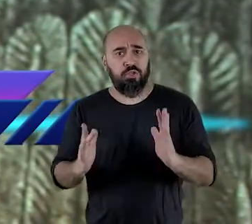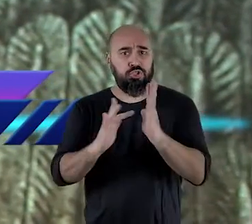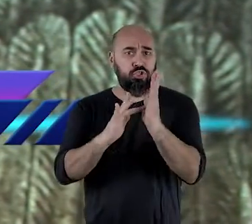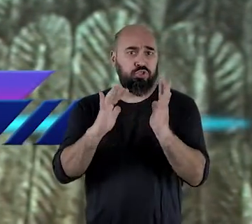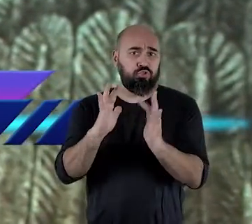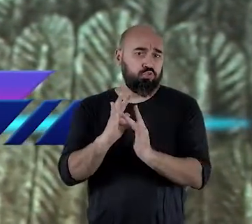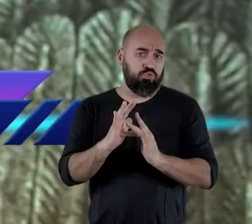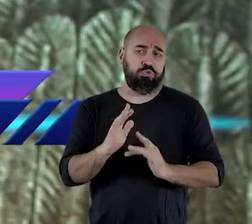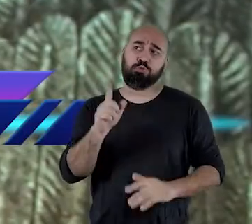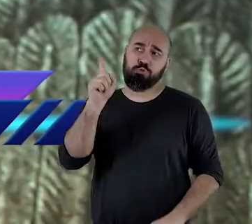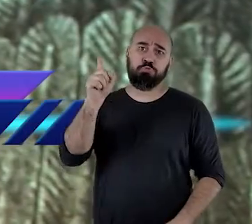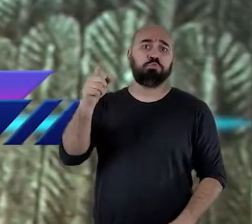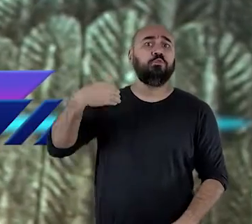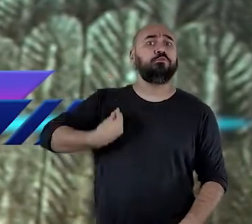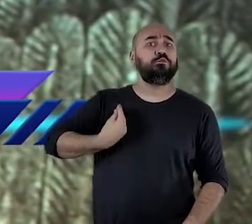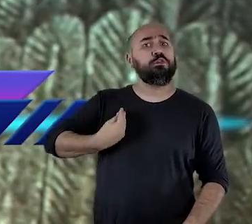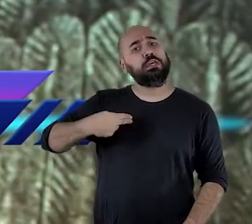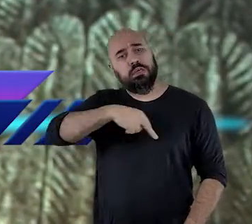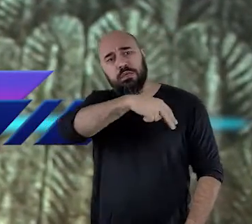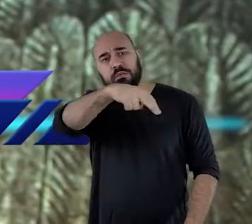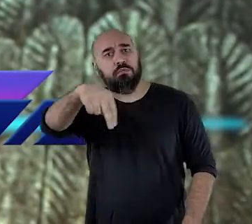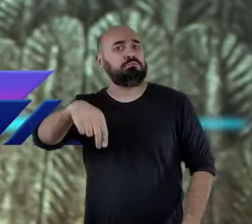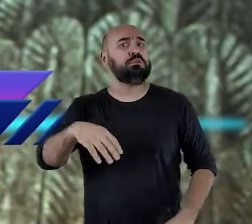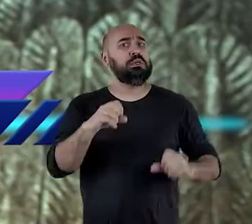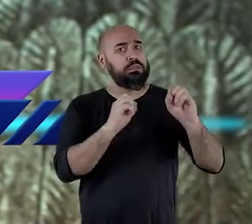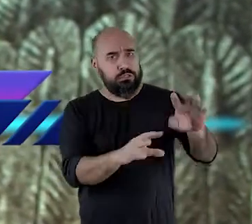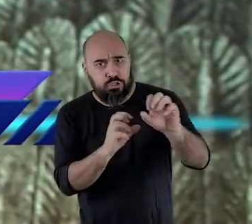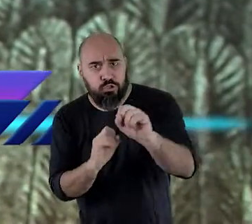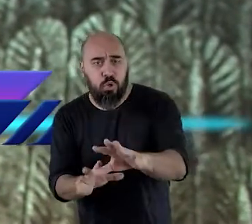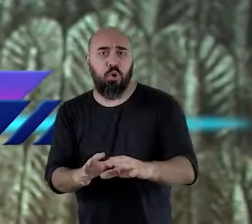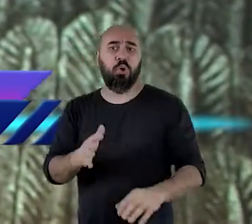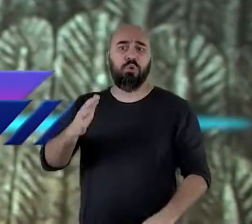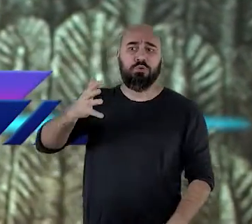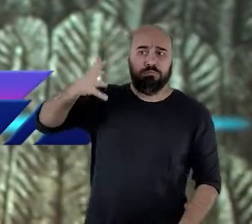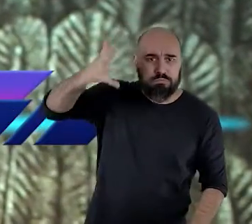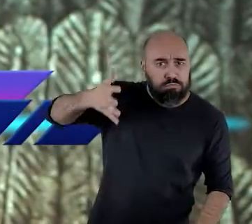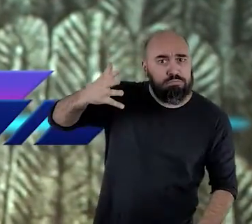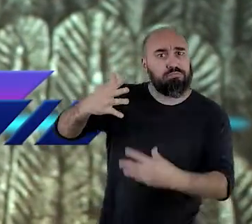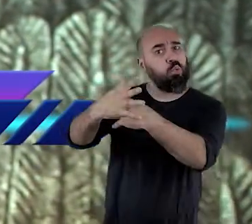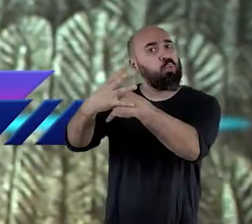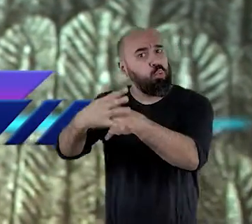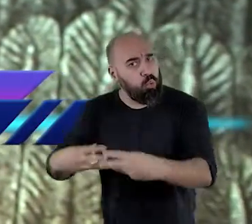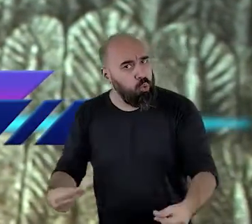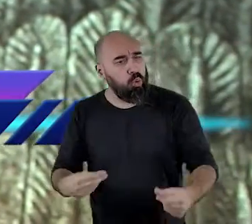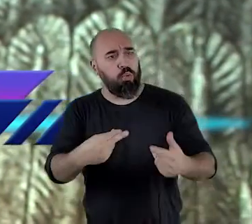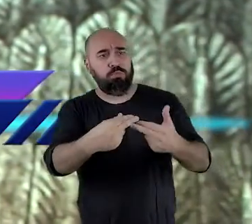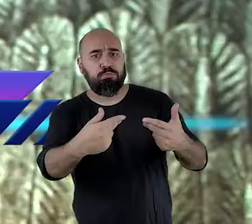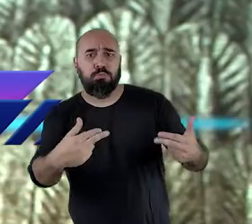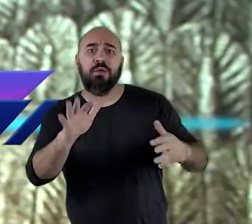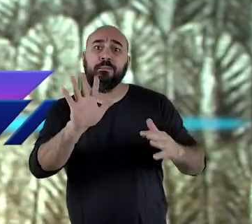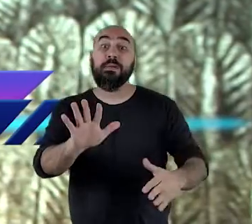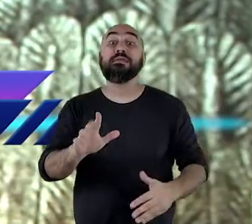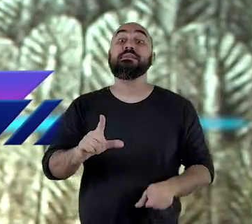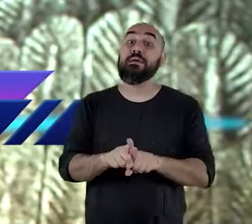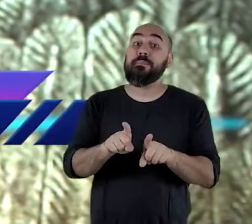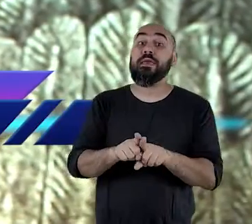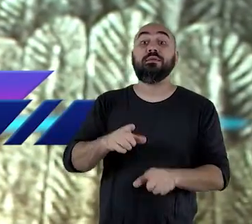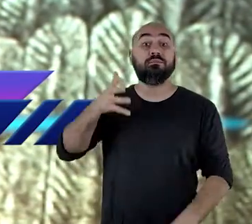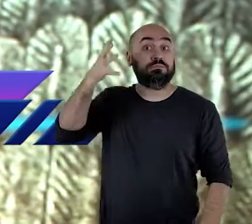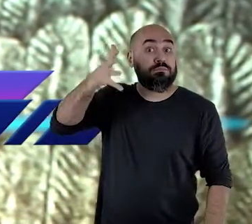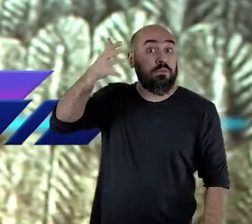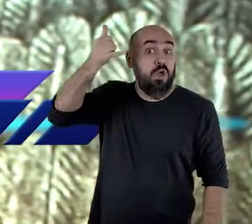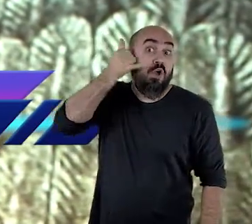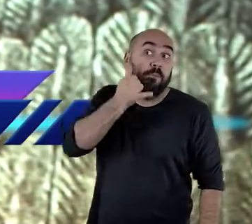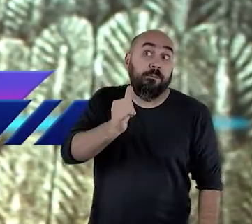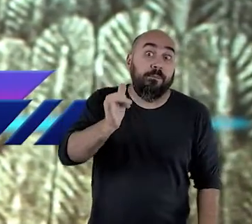profecias. E algumas das profecias de Jesus são profecias para o fim dos tempos. Uma dessas profecias